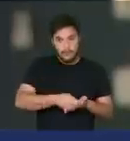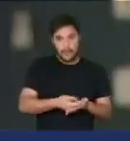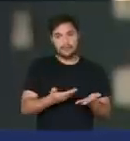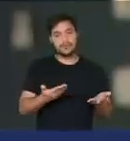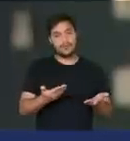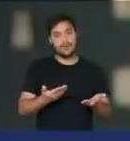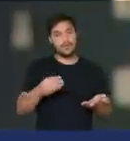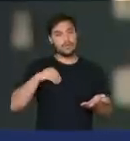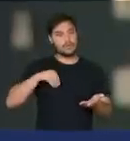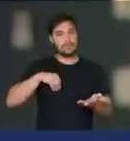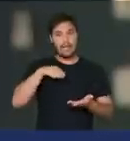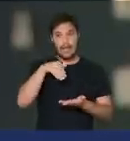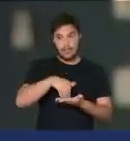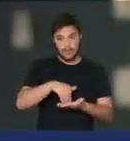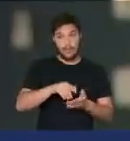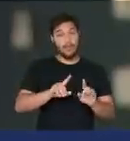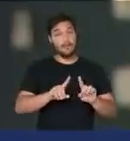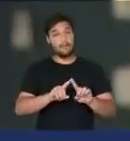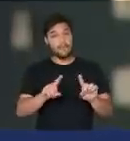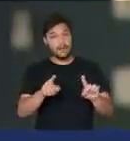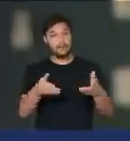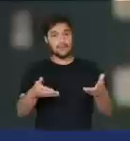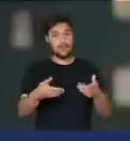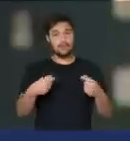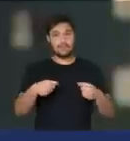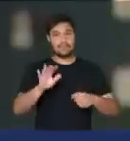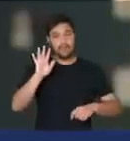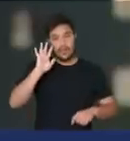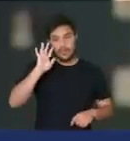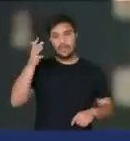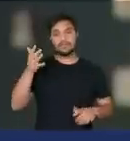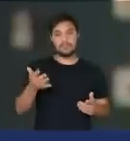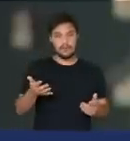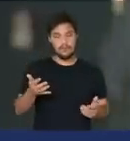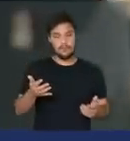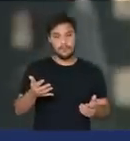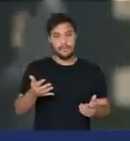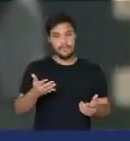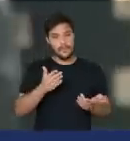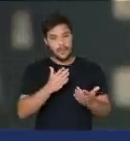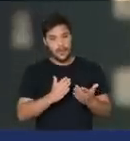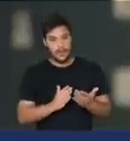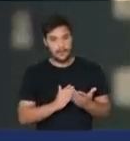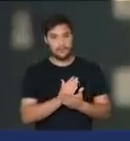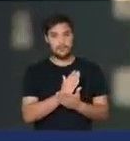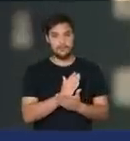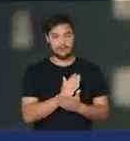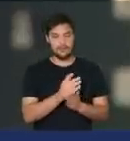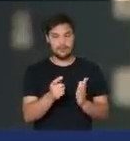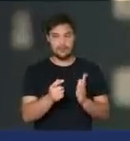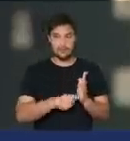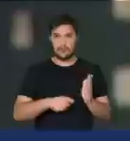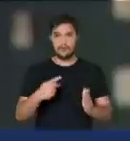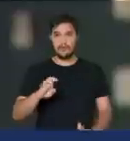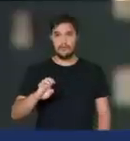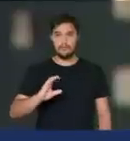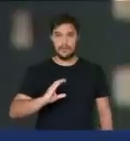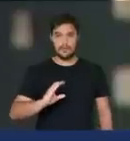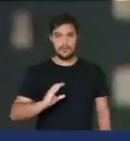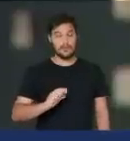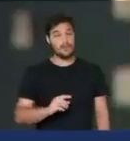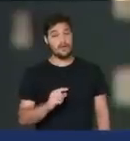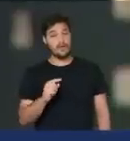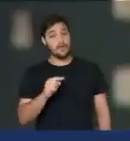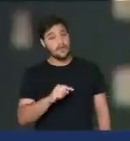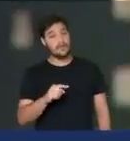à implantação do piso. Basta agora a gente tomar a decisão após a aprovação e a promulgação da PEC e